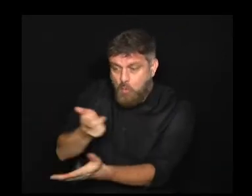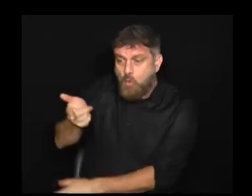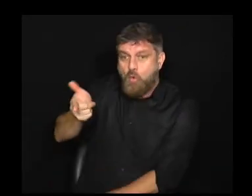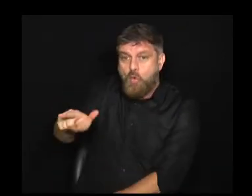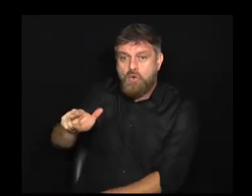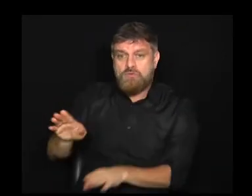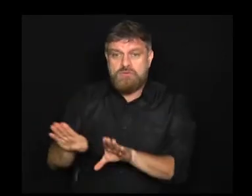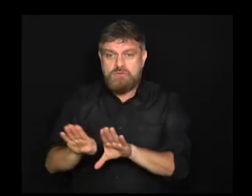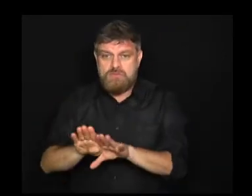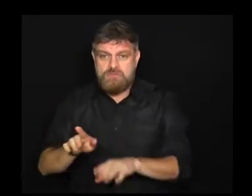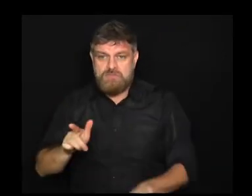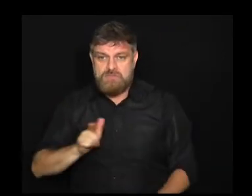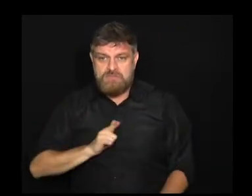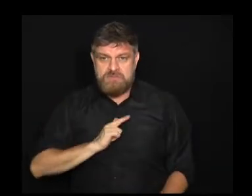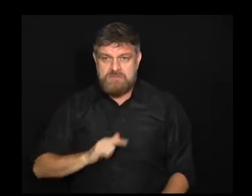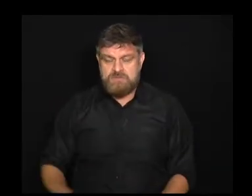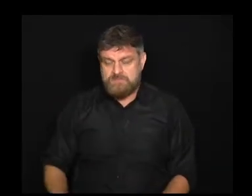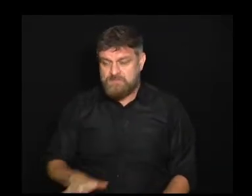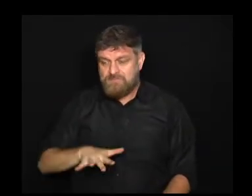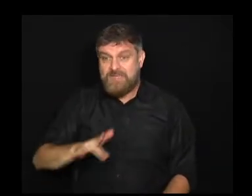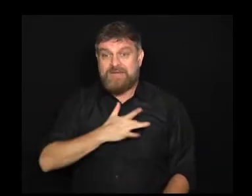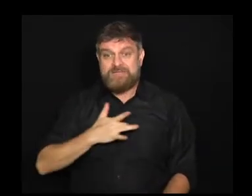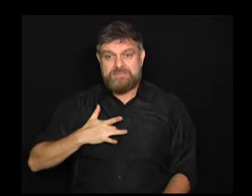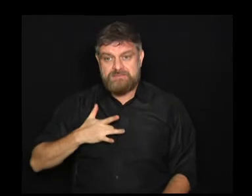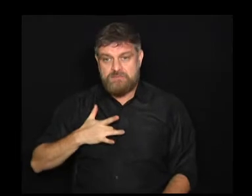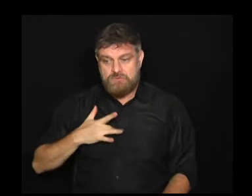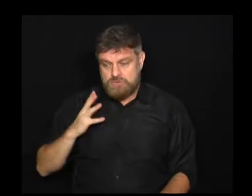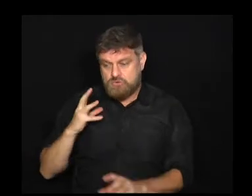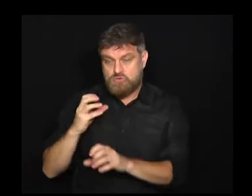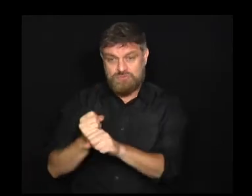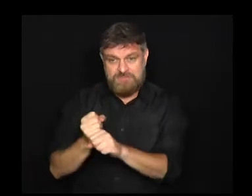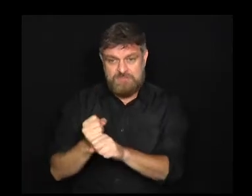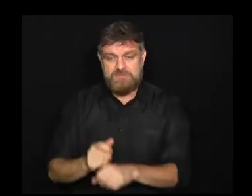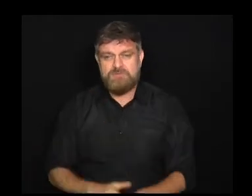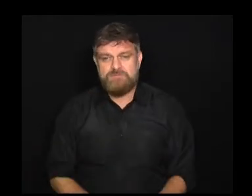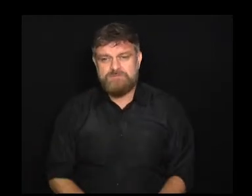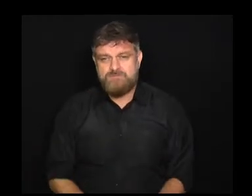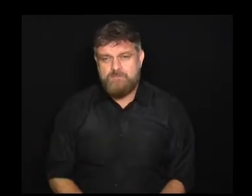áreas emprestadas de outros serviços de saúde. Bom,